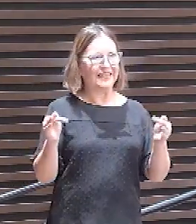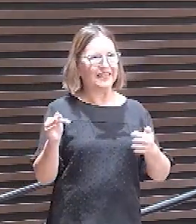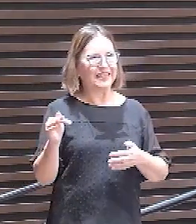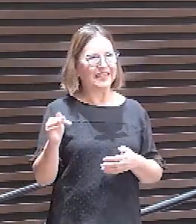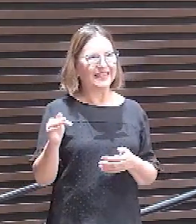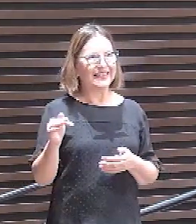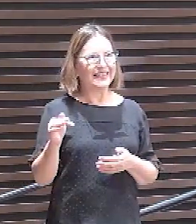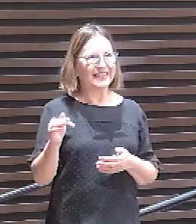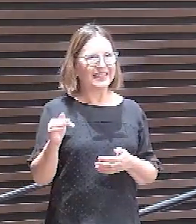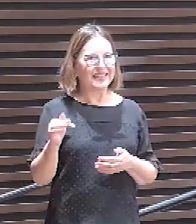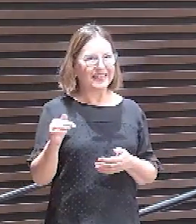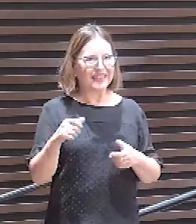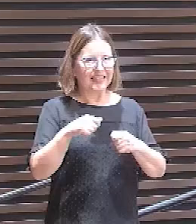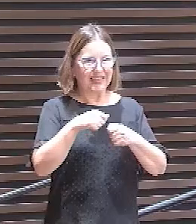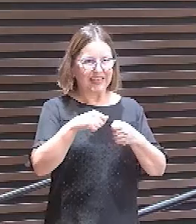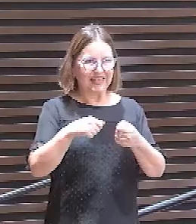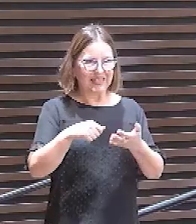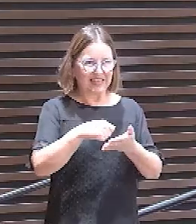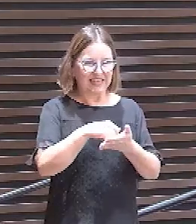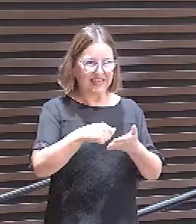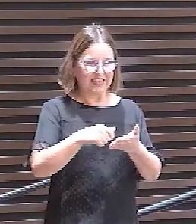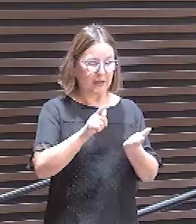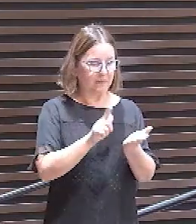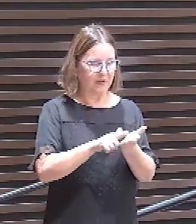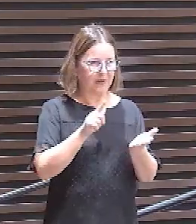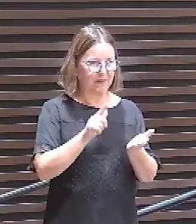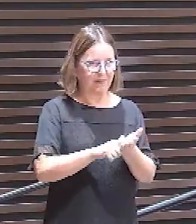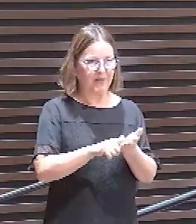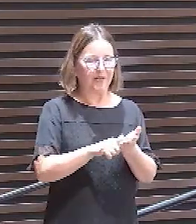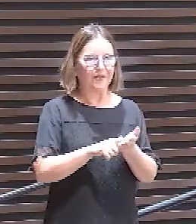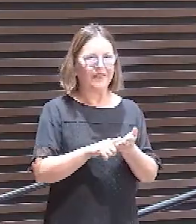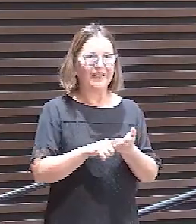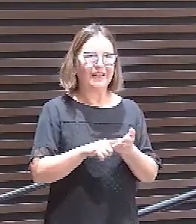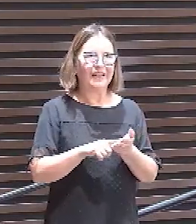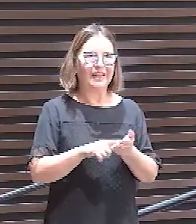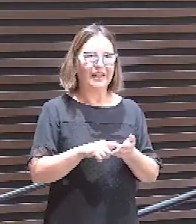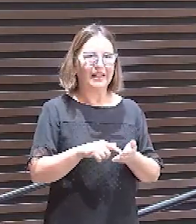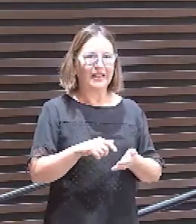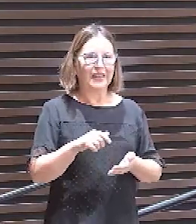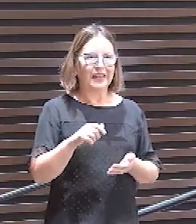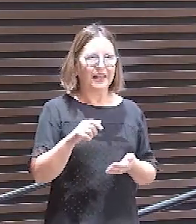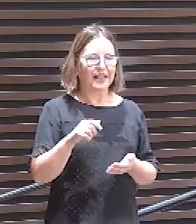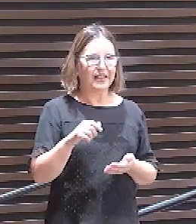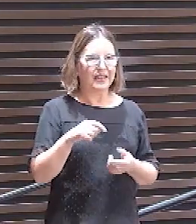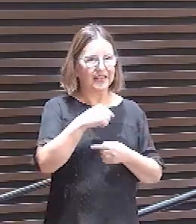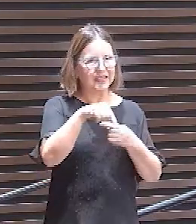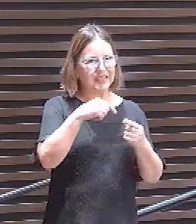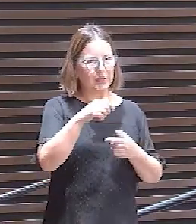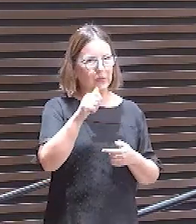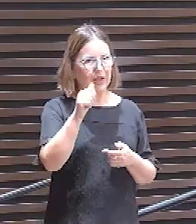no boletim aí, que é uma frase de Santo Agostinho.